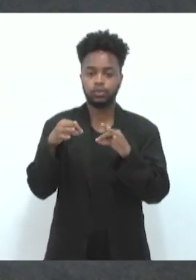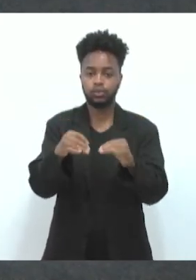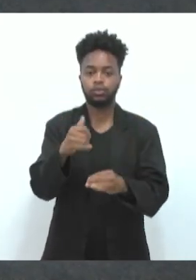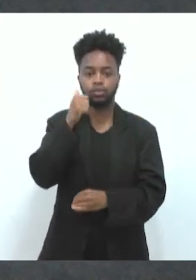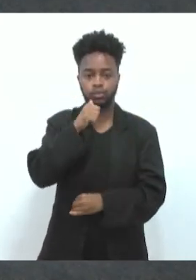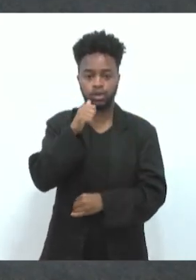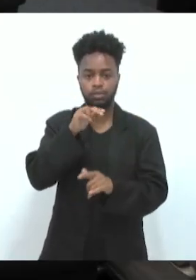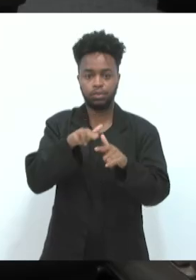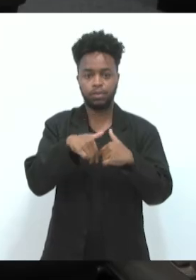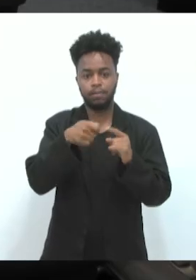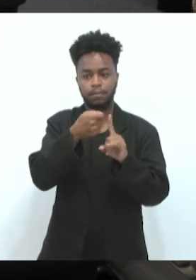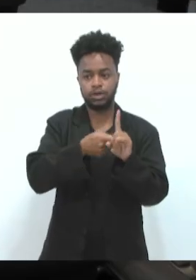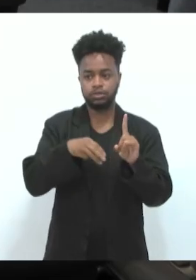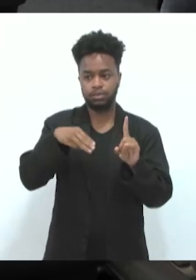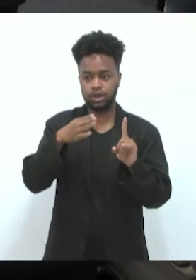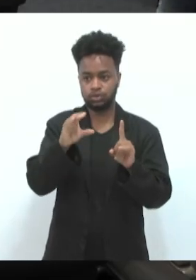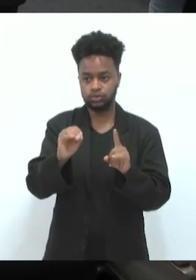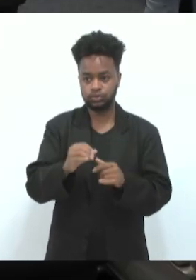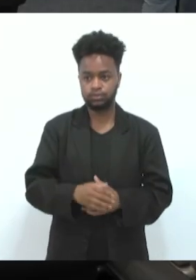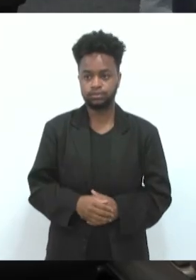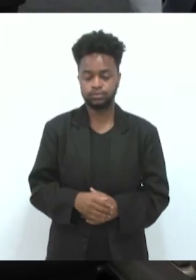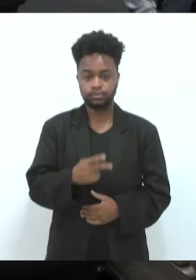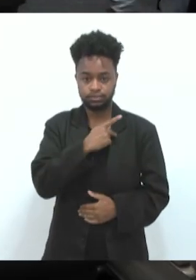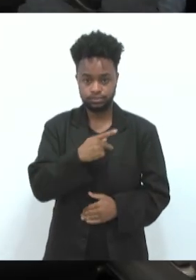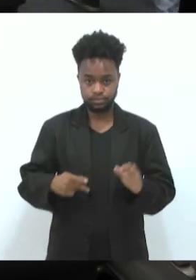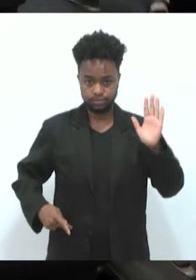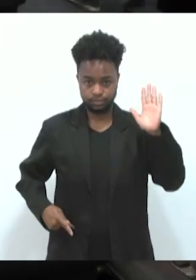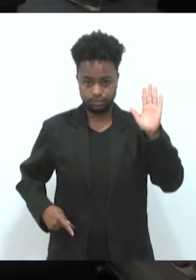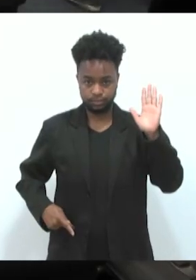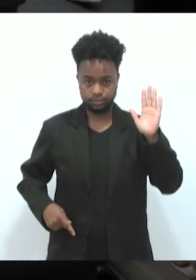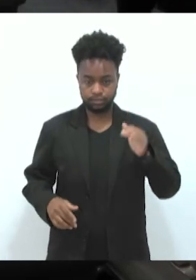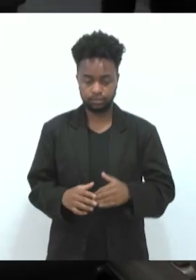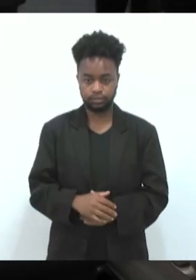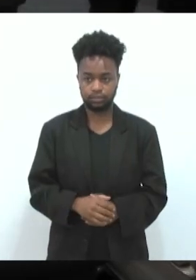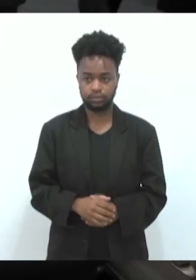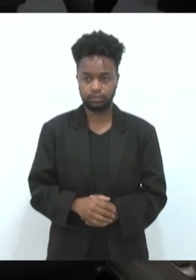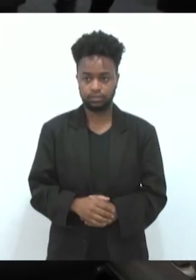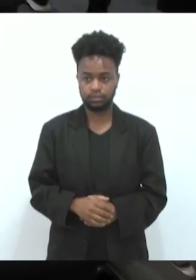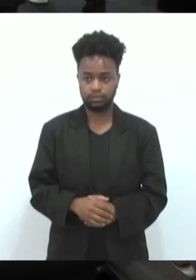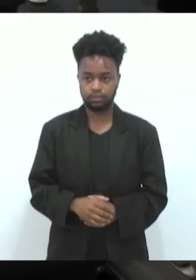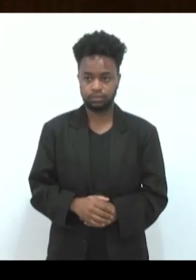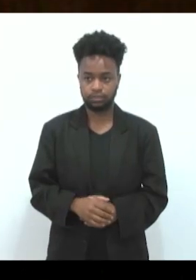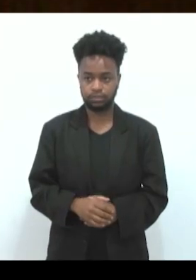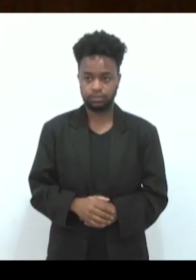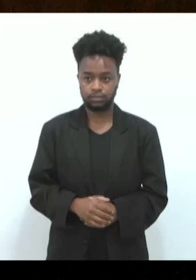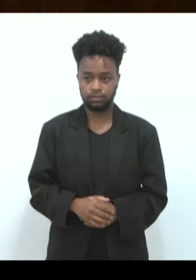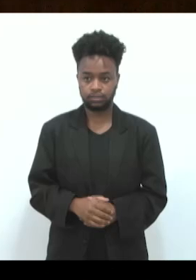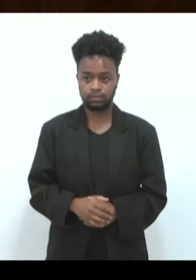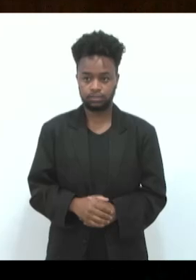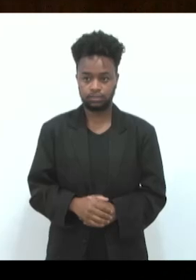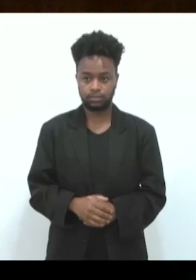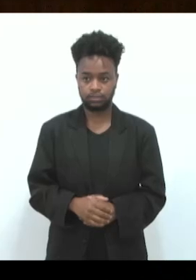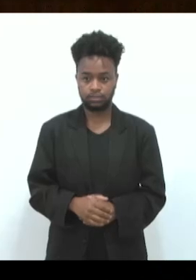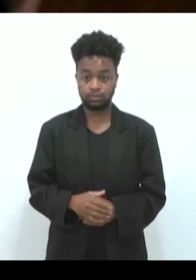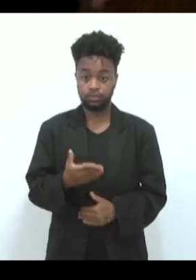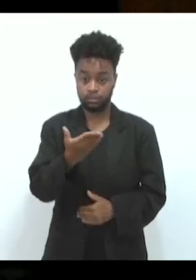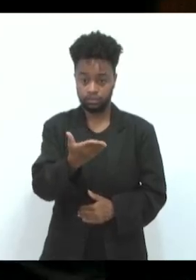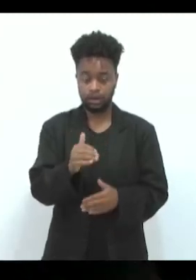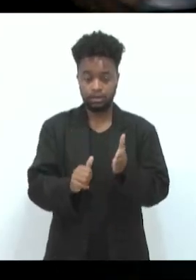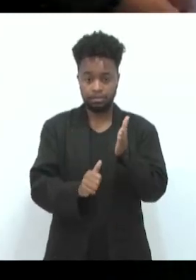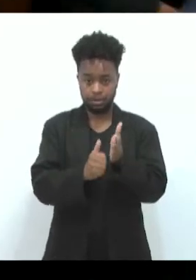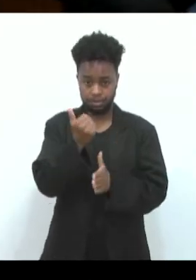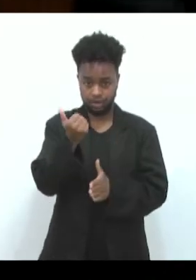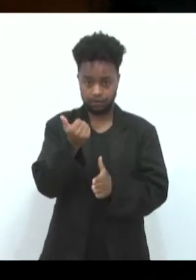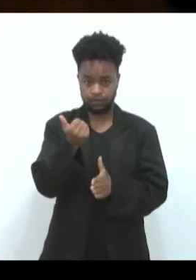esse mês. Obrigado. Presidente, pela ordem. Vossa Excelência está pela primeira